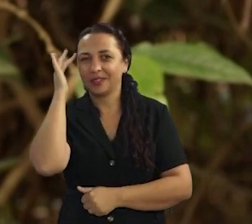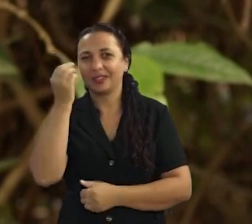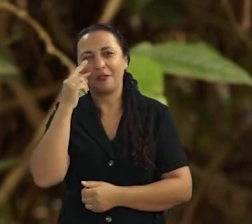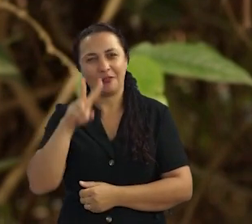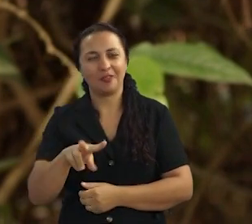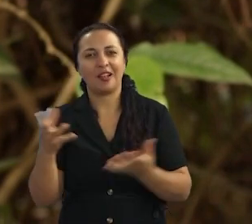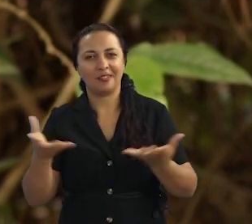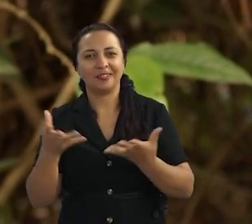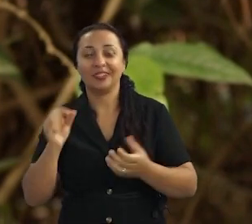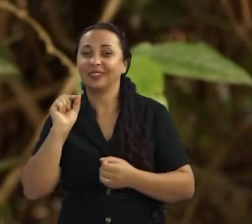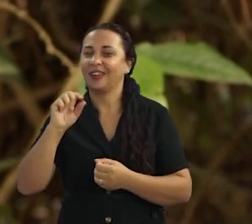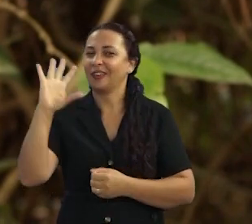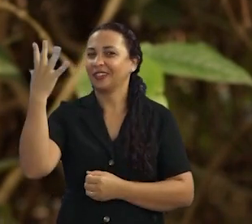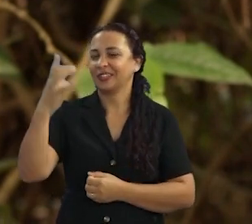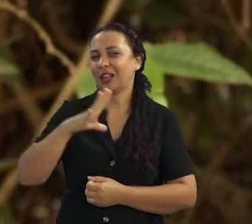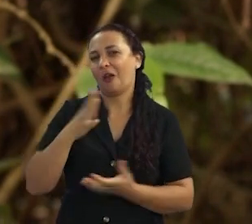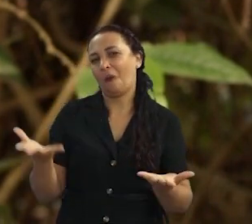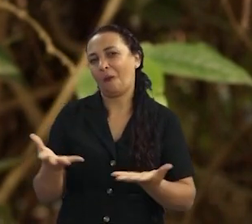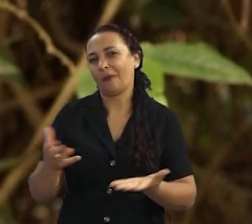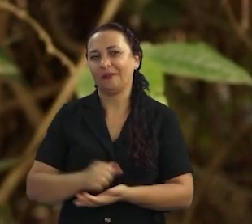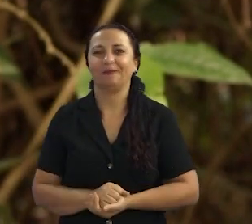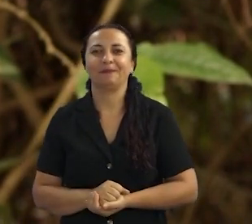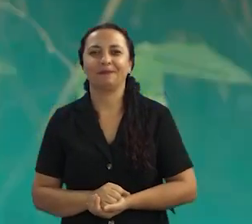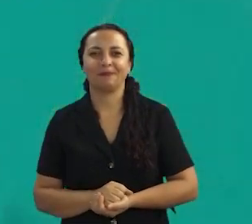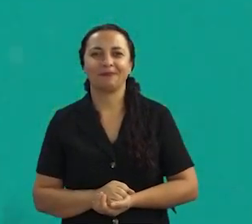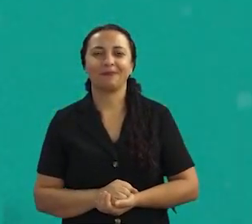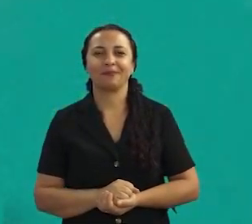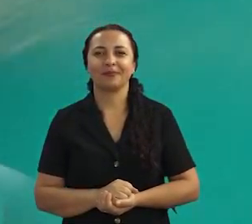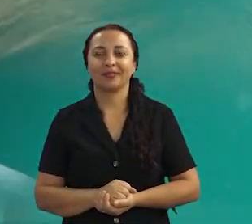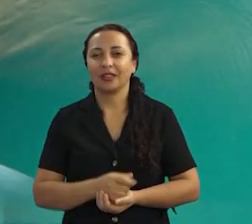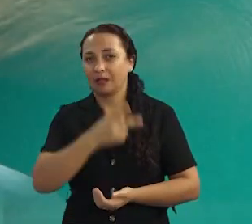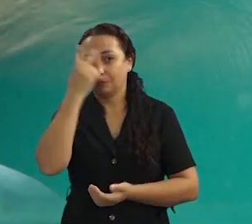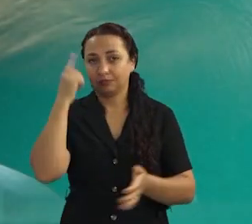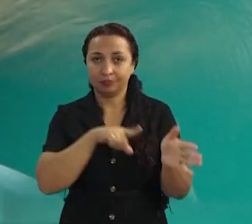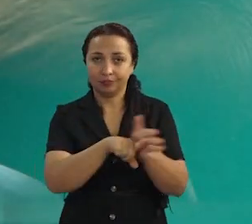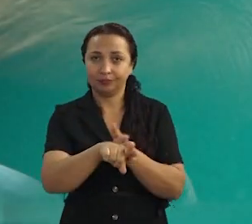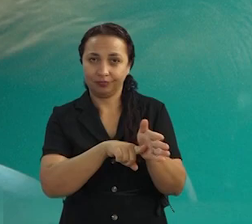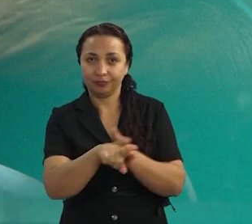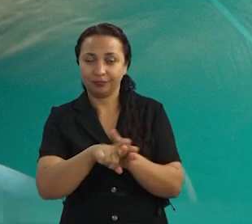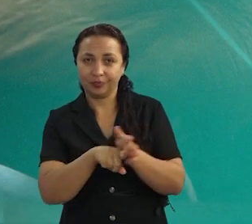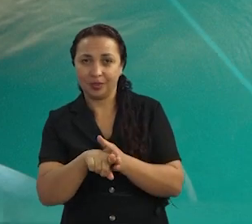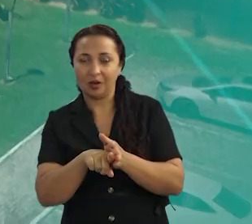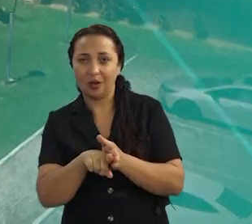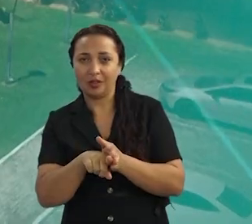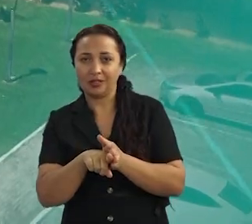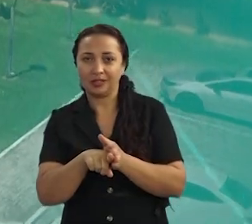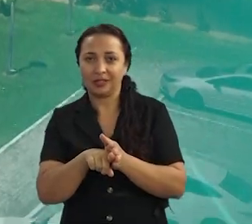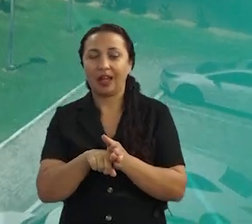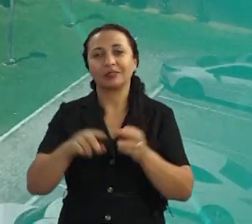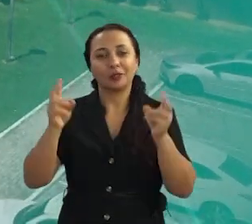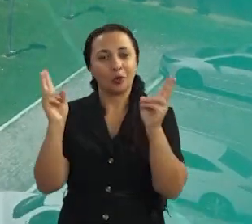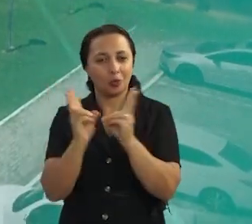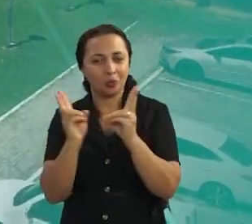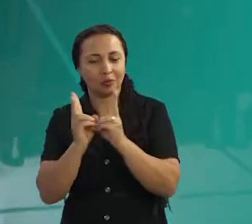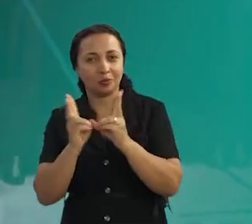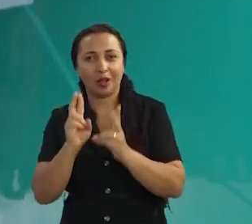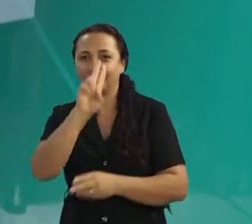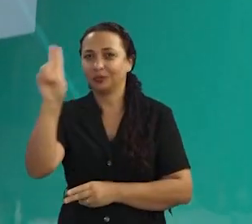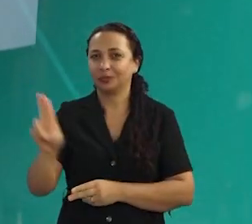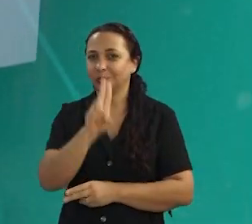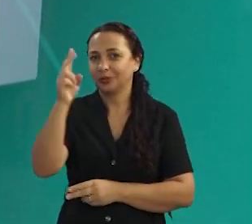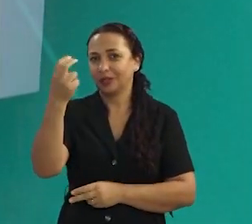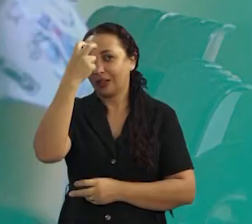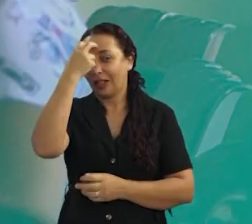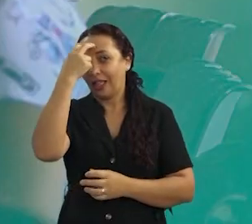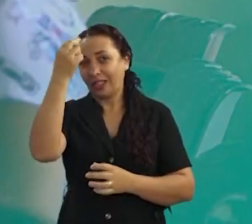pessoas. Vamos ver agora o que vai rolar no programa de hoje. Pesquisadores da Universidade Federal do Rio Grande do Norte